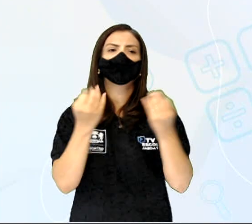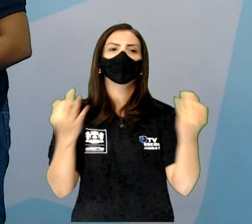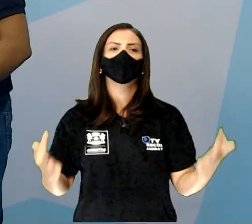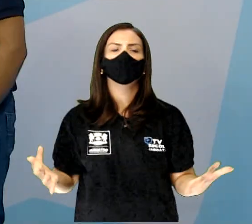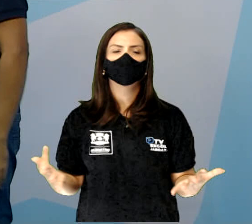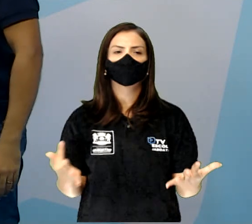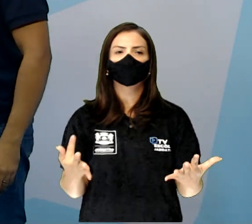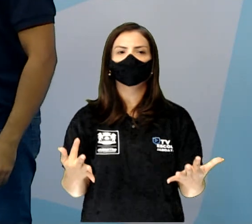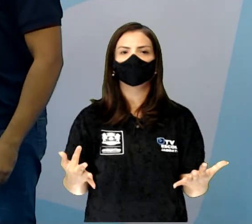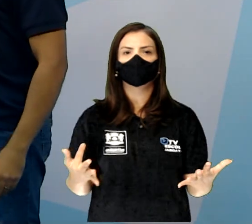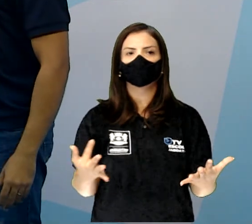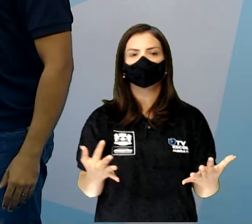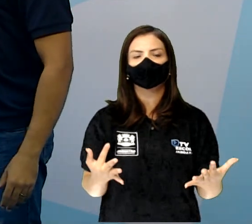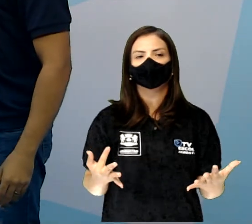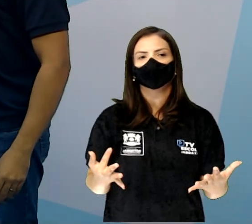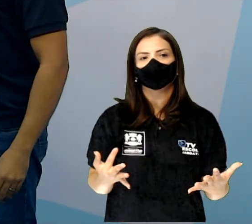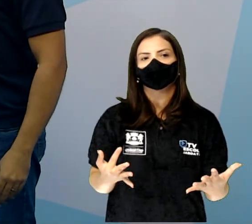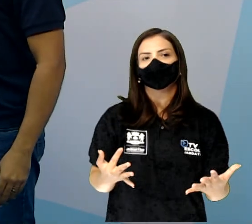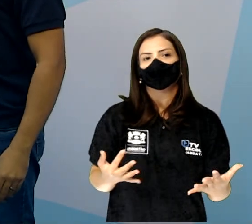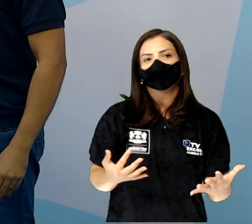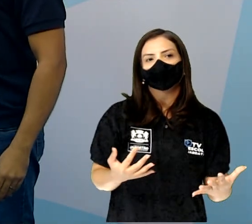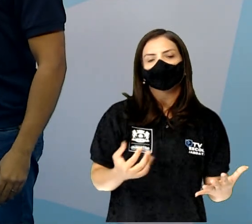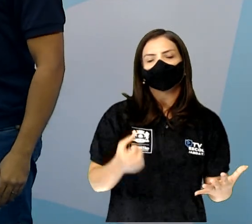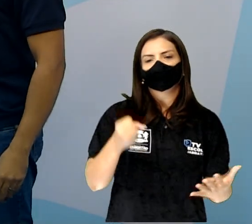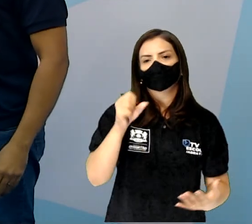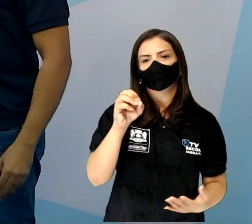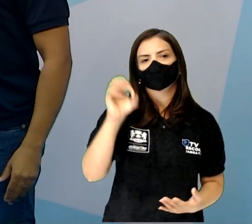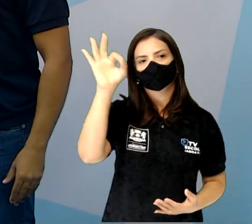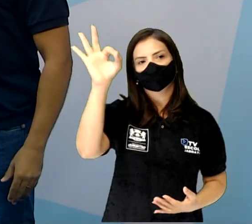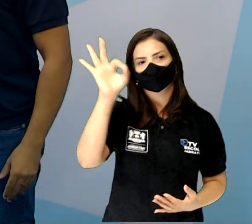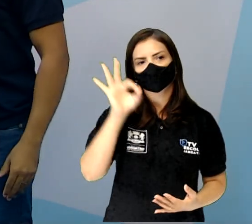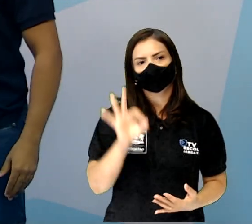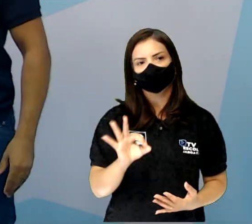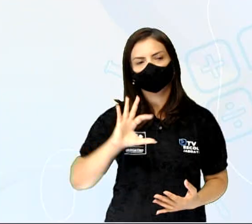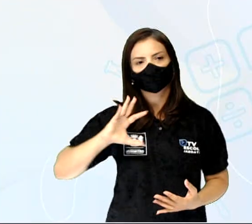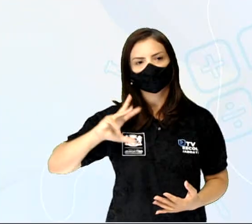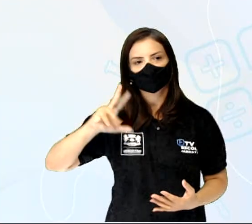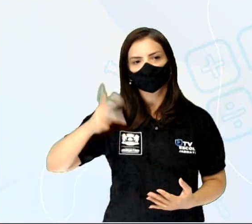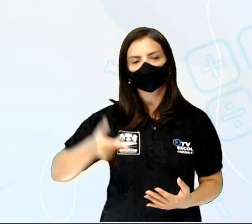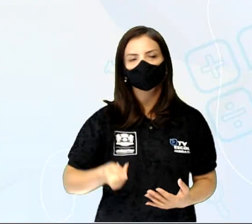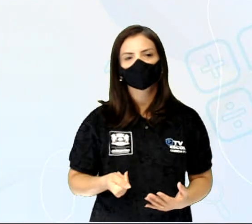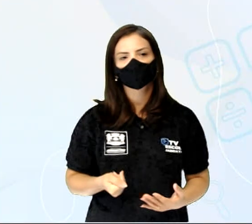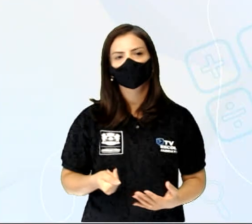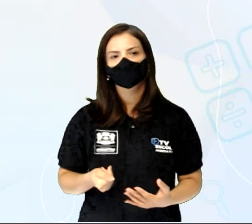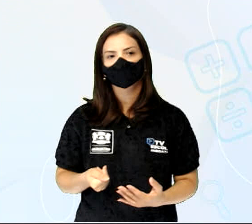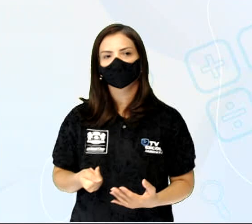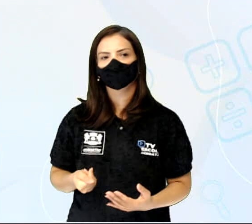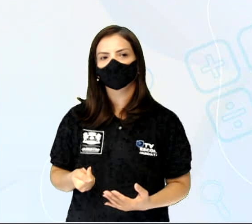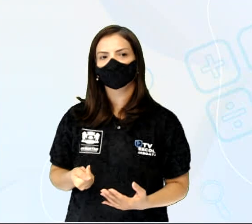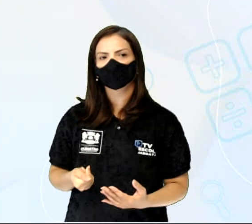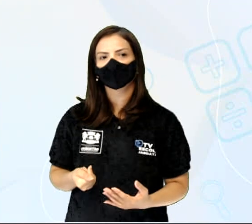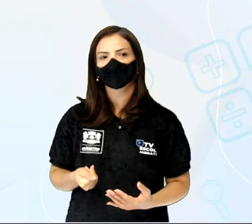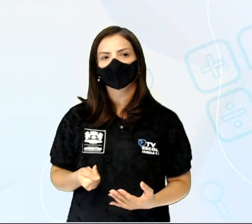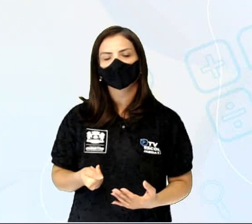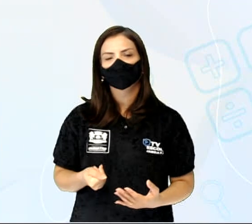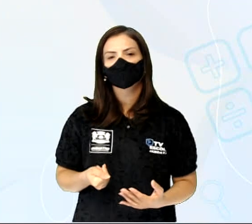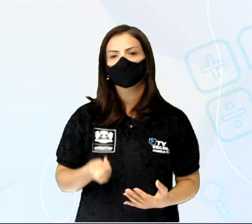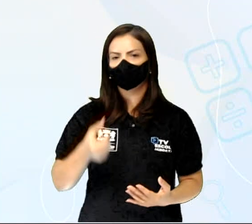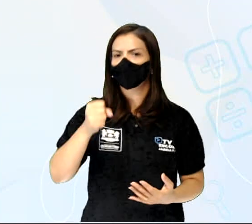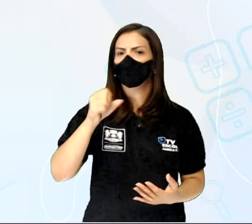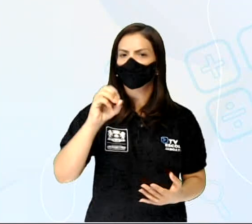no total? Ela acertou 80% do total. 80% de 80, que são 80